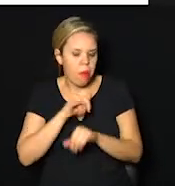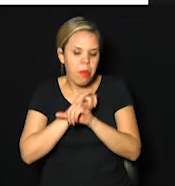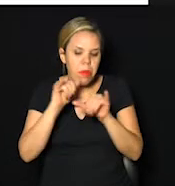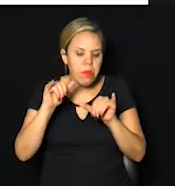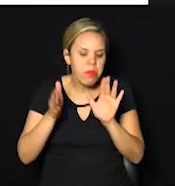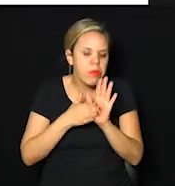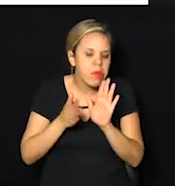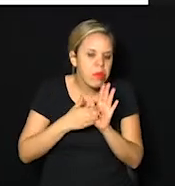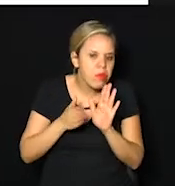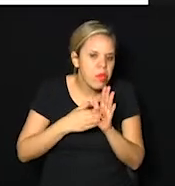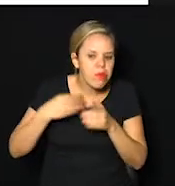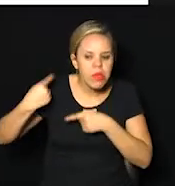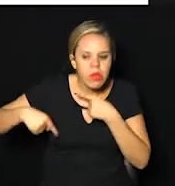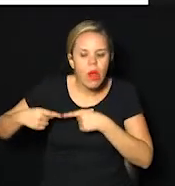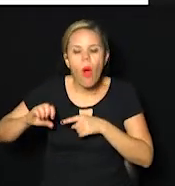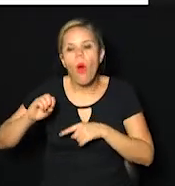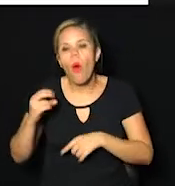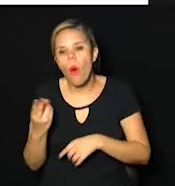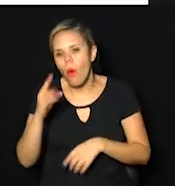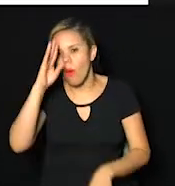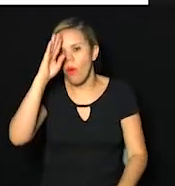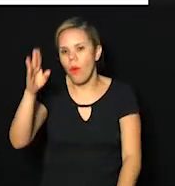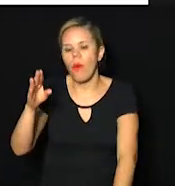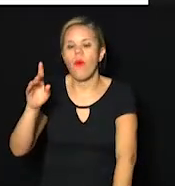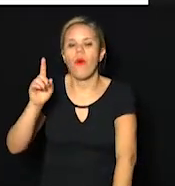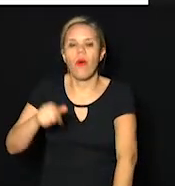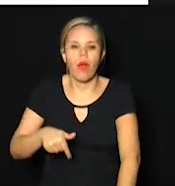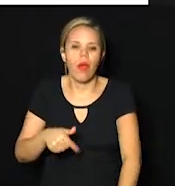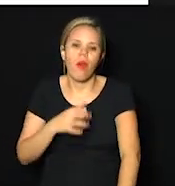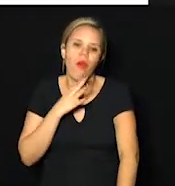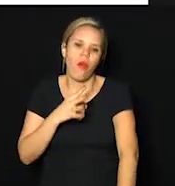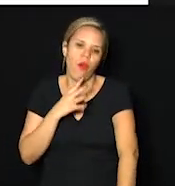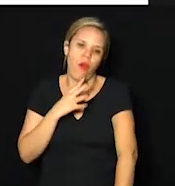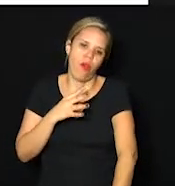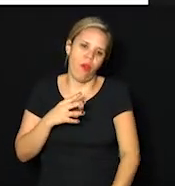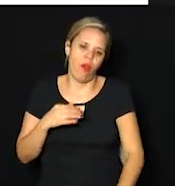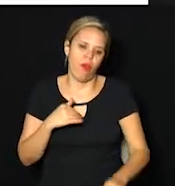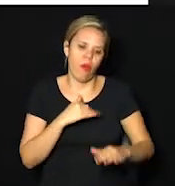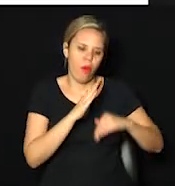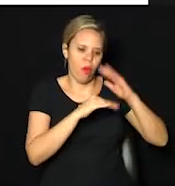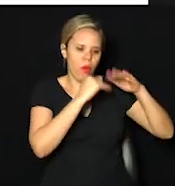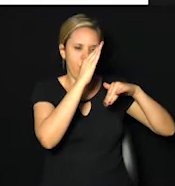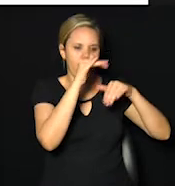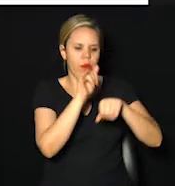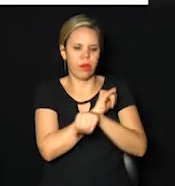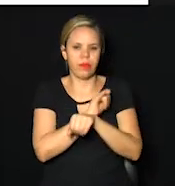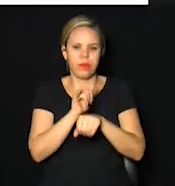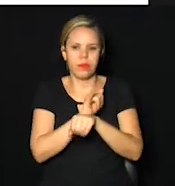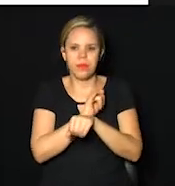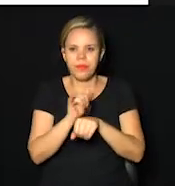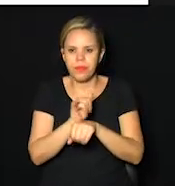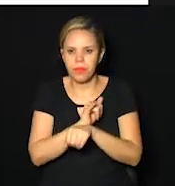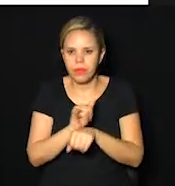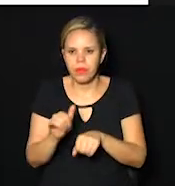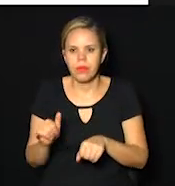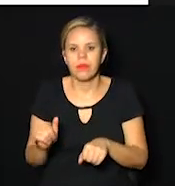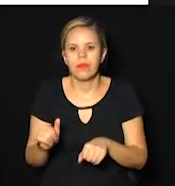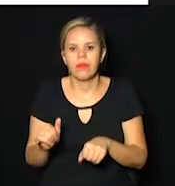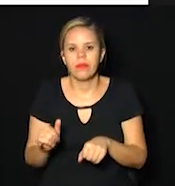político, mas principalmente daquilo que é fundamental conhecer para o desenvolvimento das estratégias no ambiente